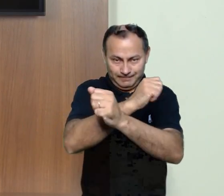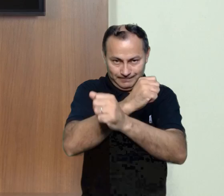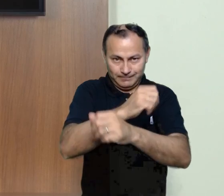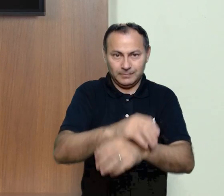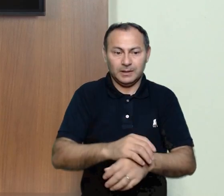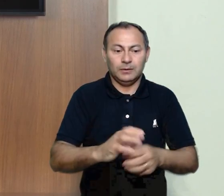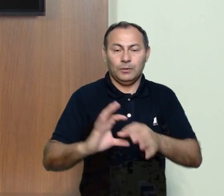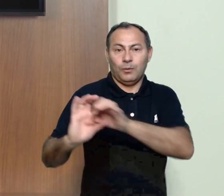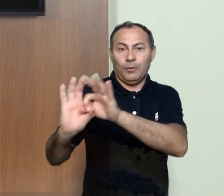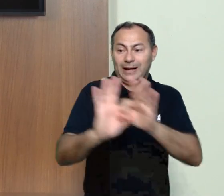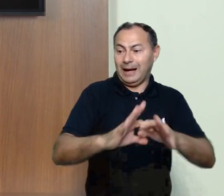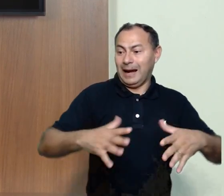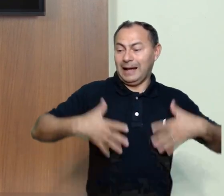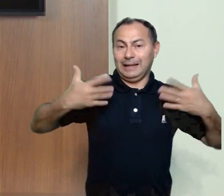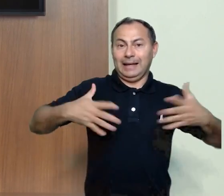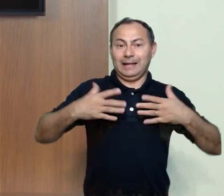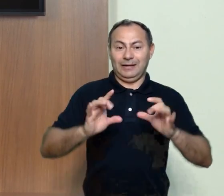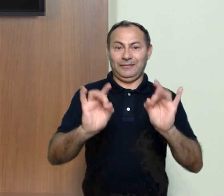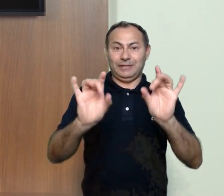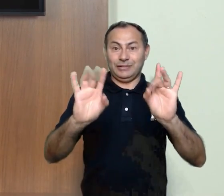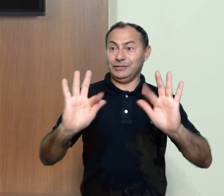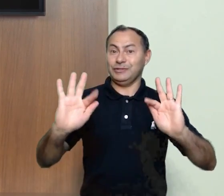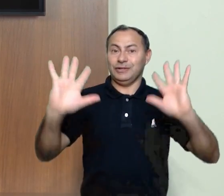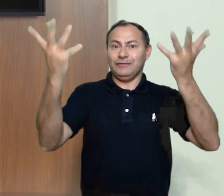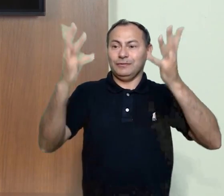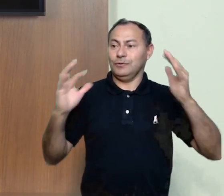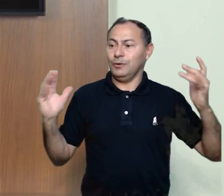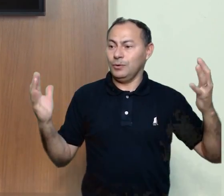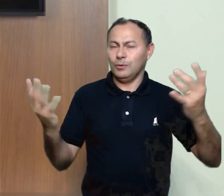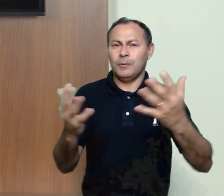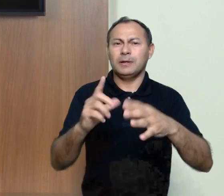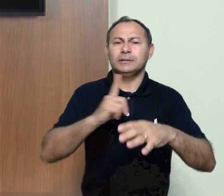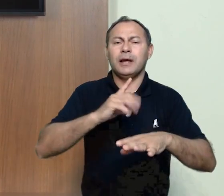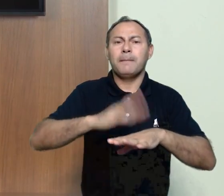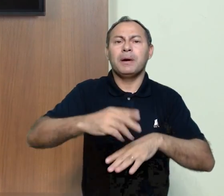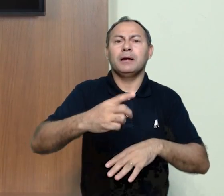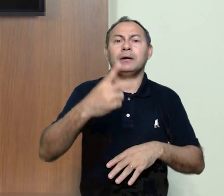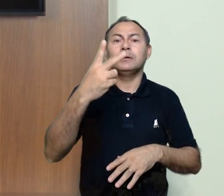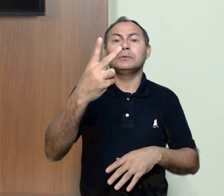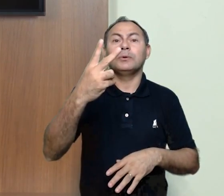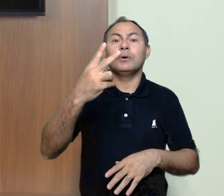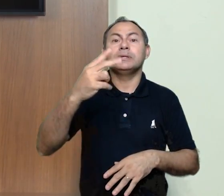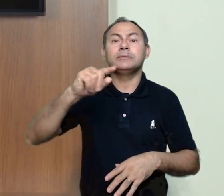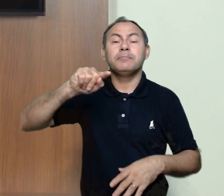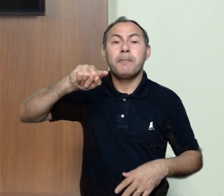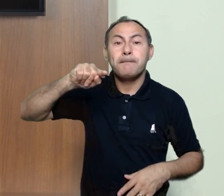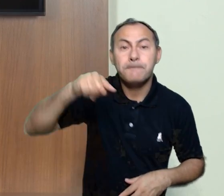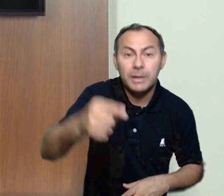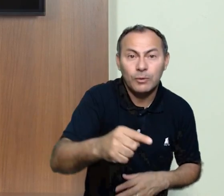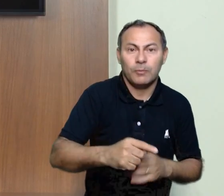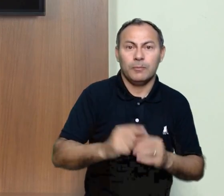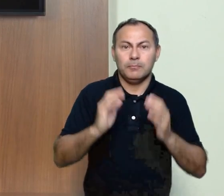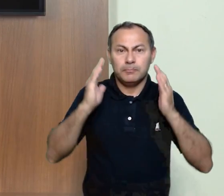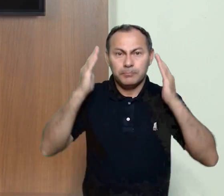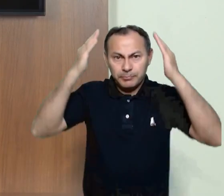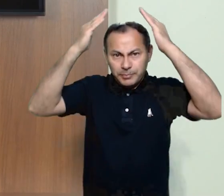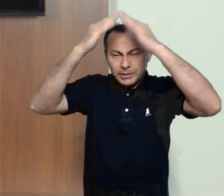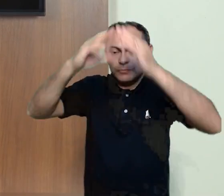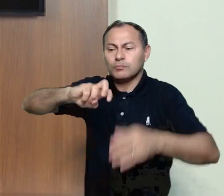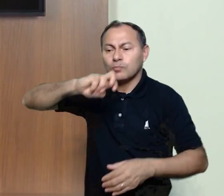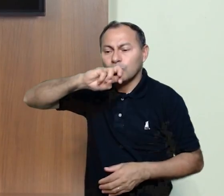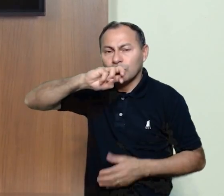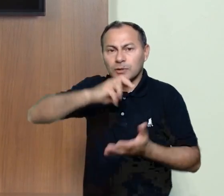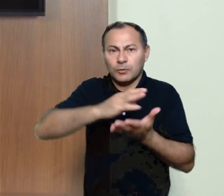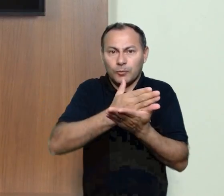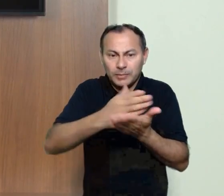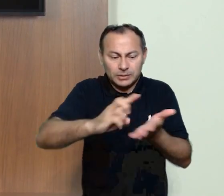contexto alegremente solene, rodeado por mais de 2.000 bispos, começou a ler o